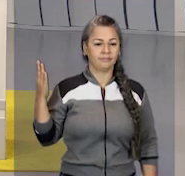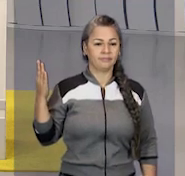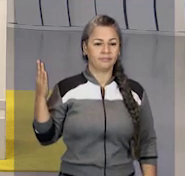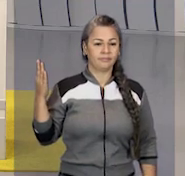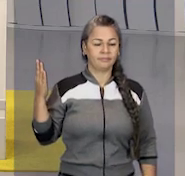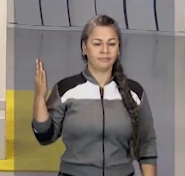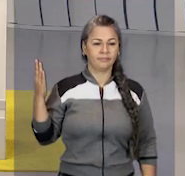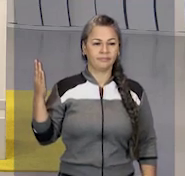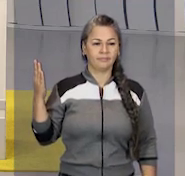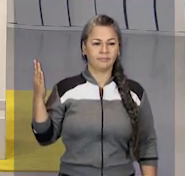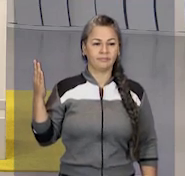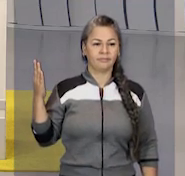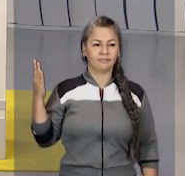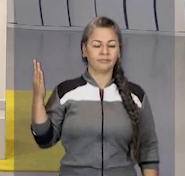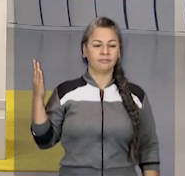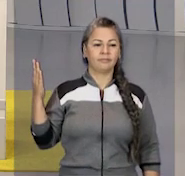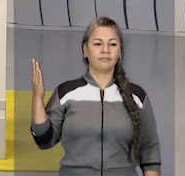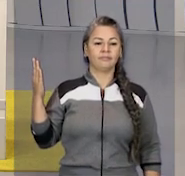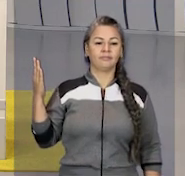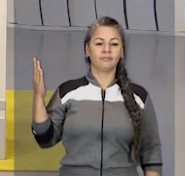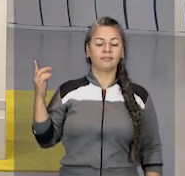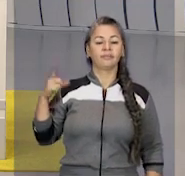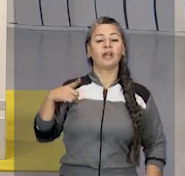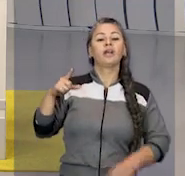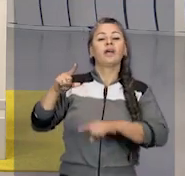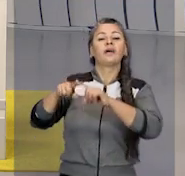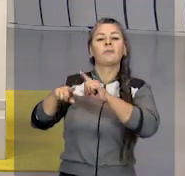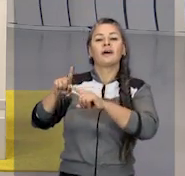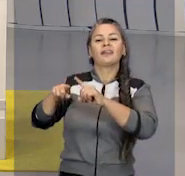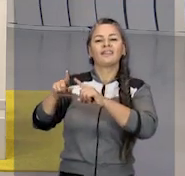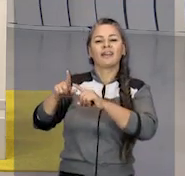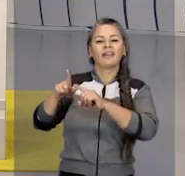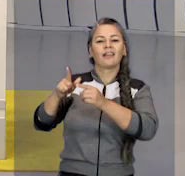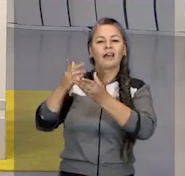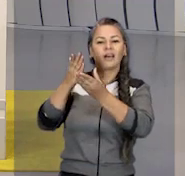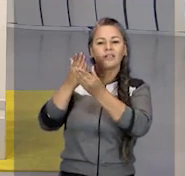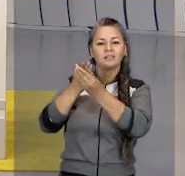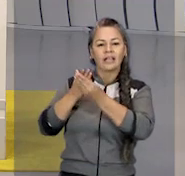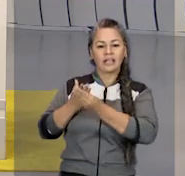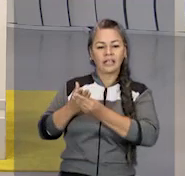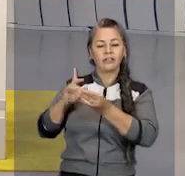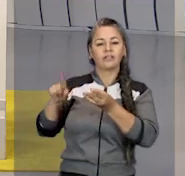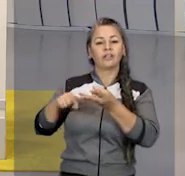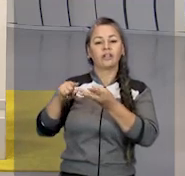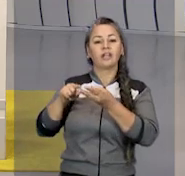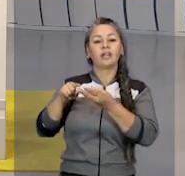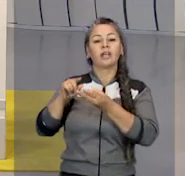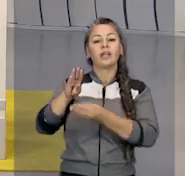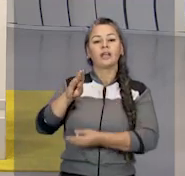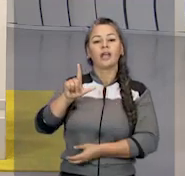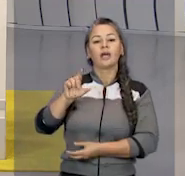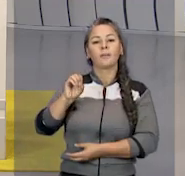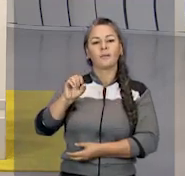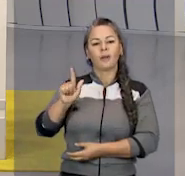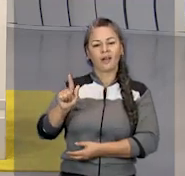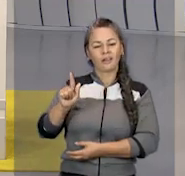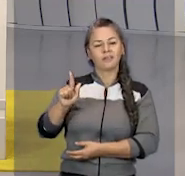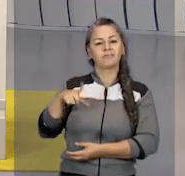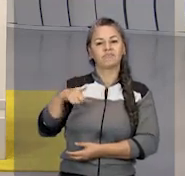do Linguagem e Interação, e usei o blog que vai falar sobre o gênero textual